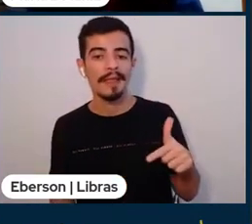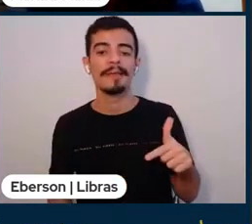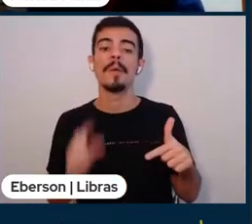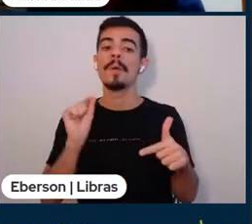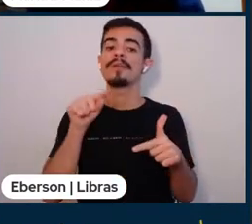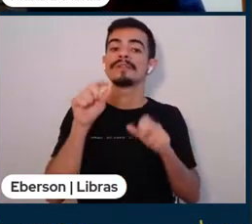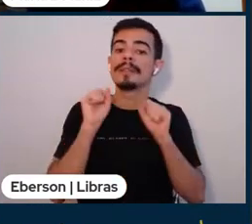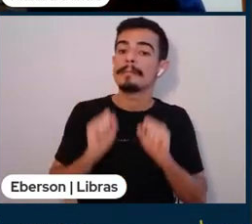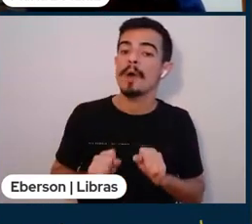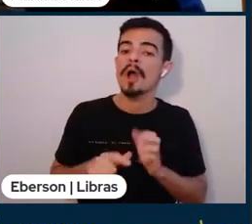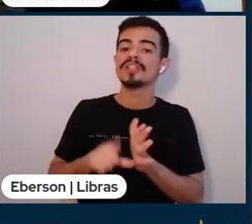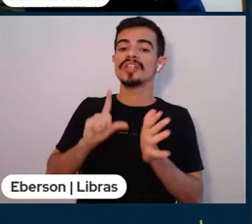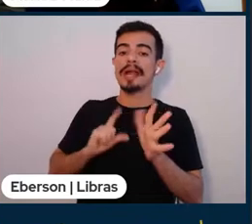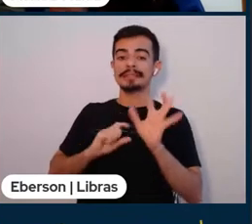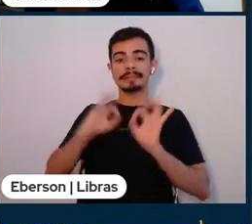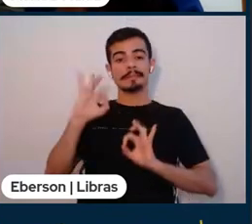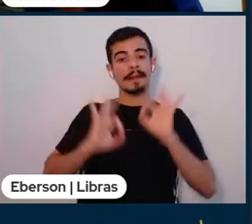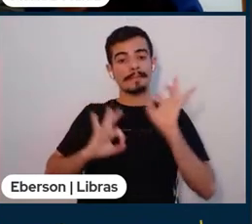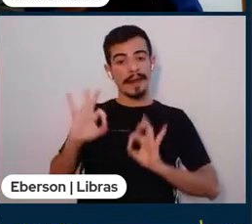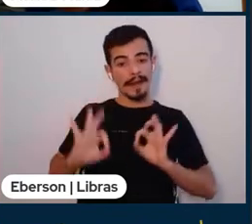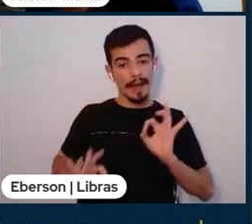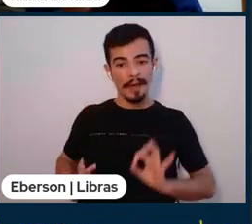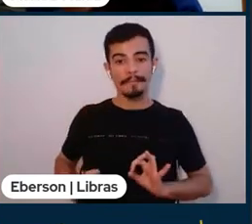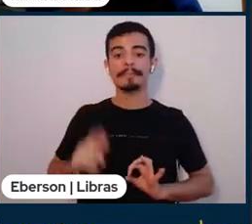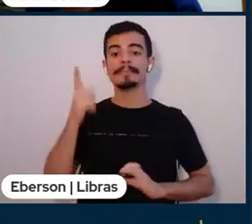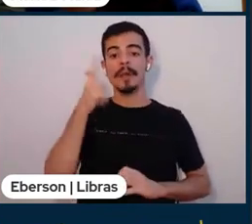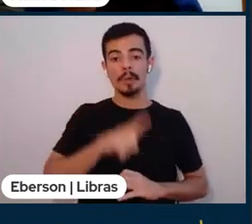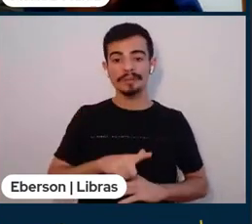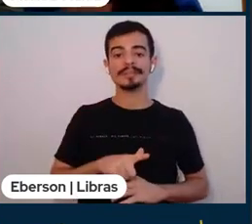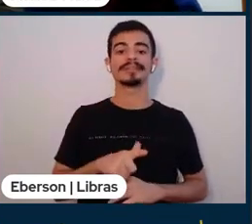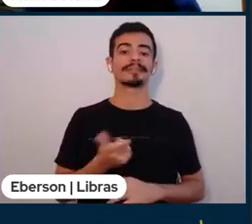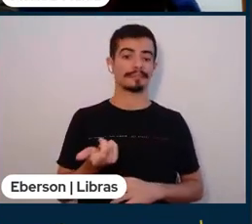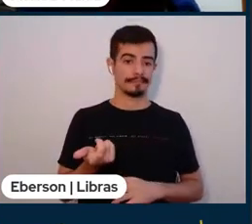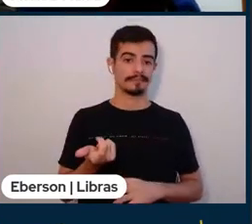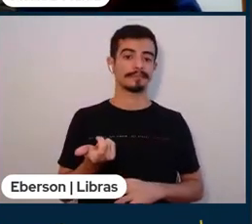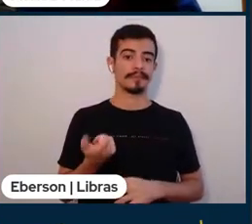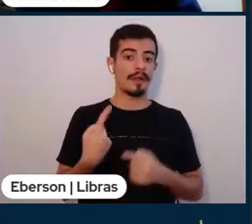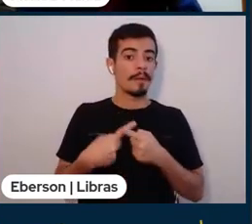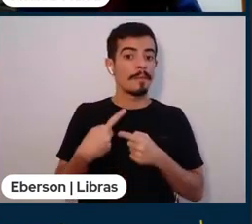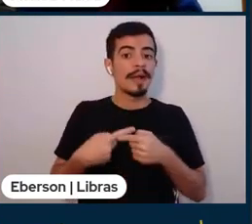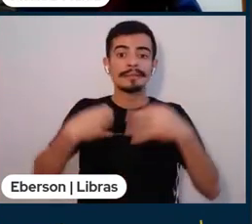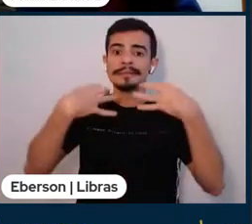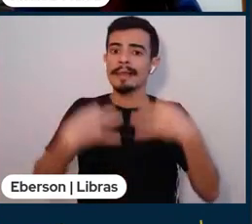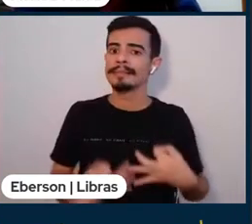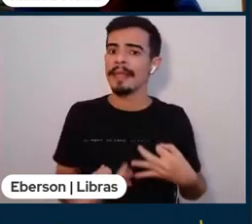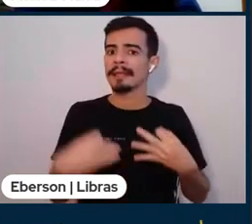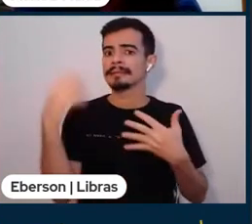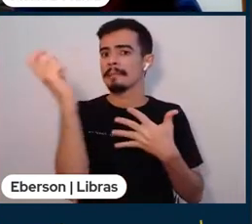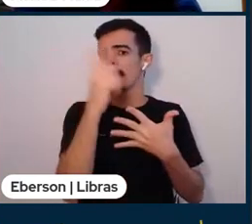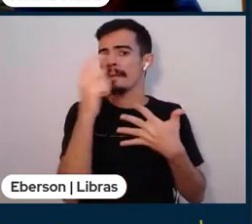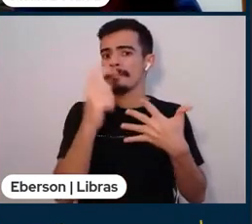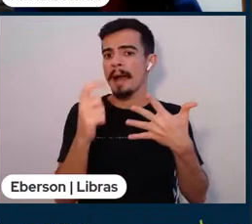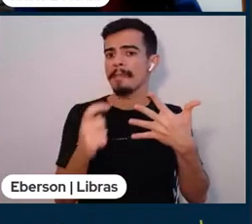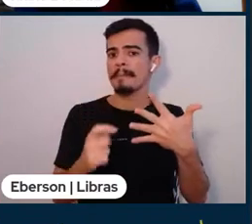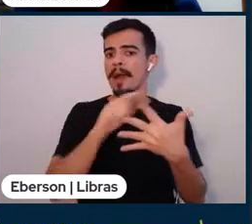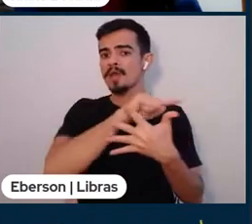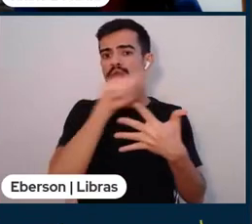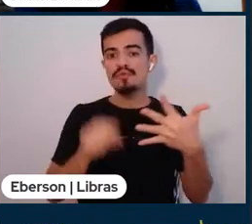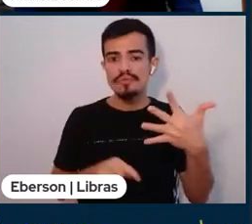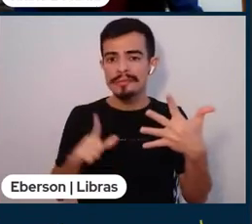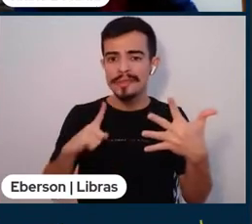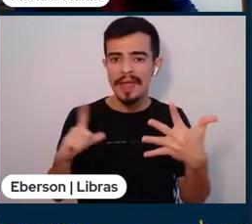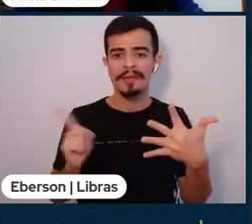se preparar para ter, porque com certeza a gente não vai ter todos os requisitos, mas se você